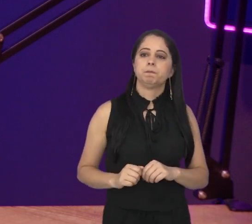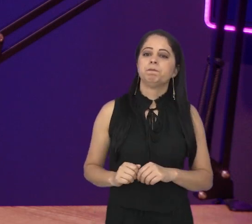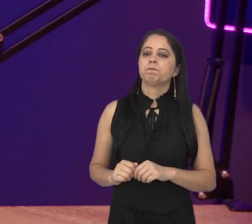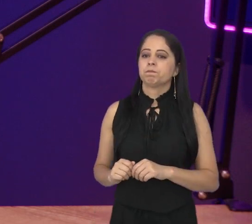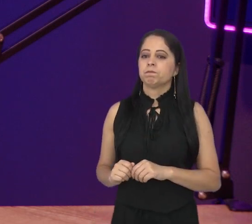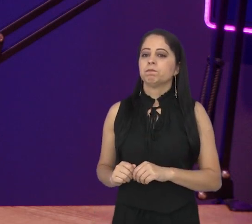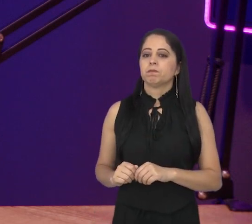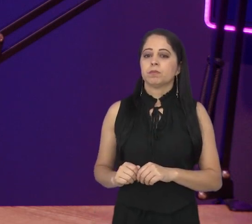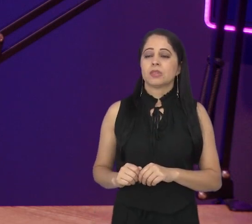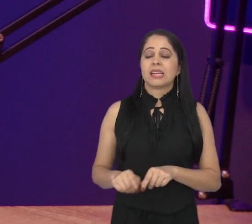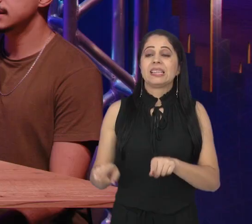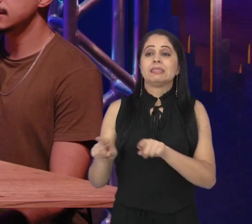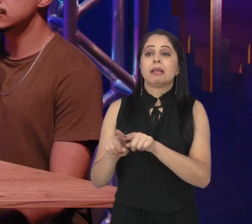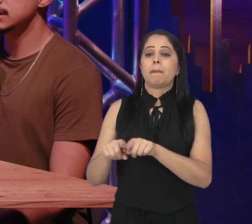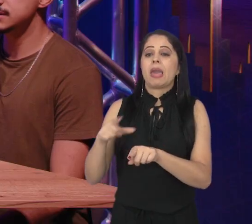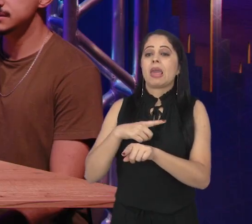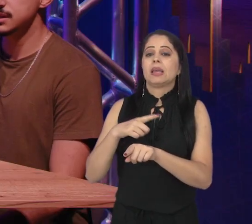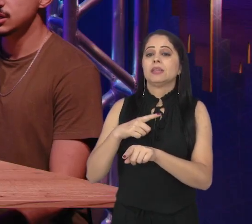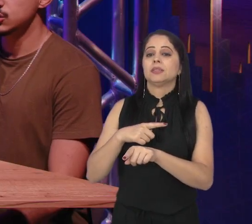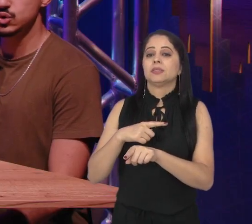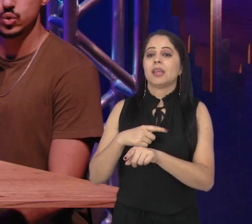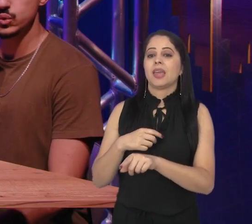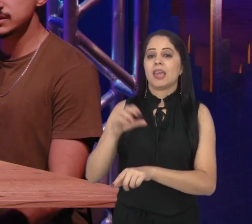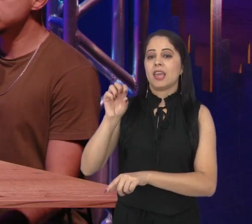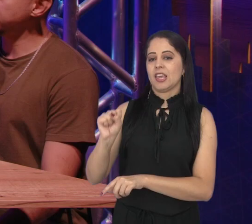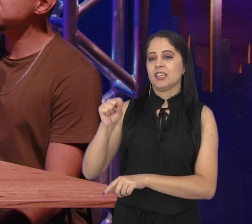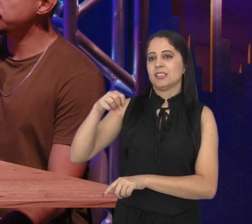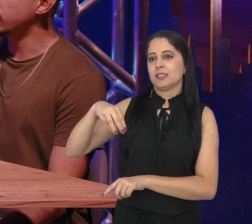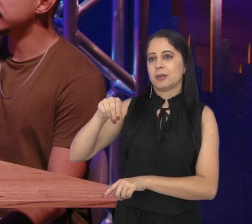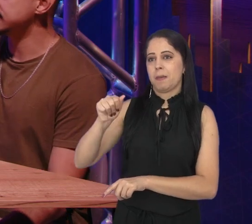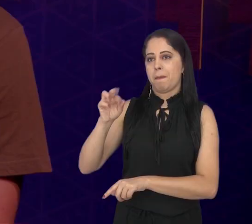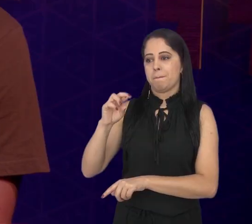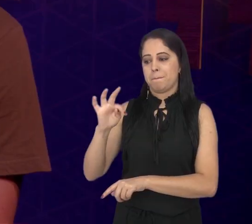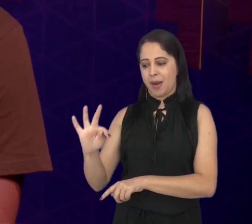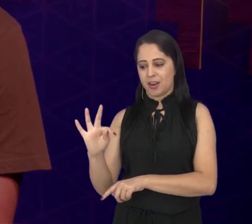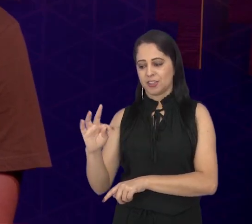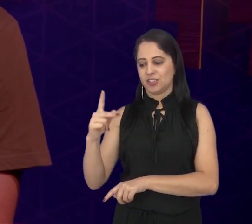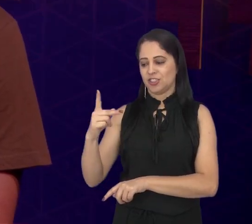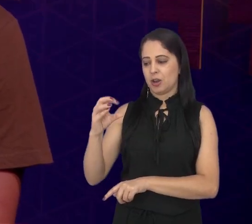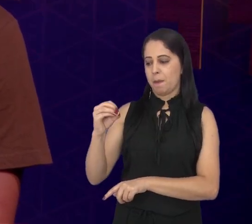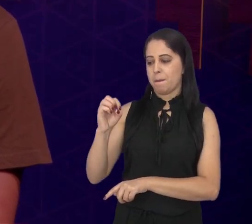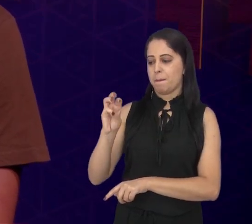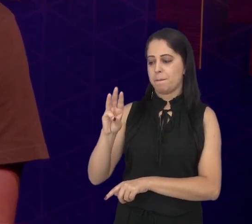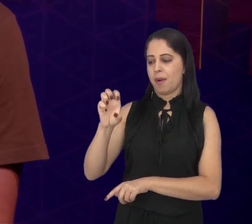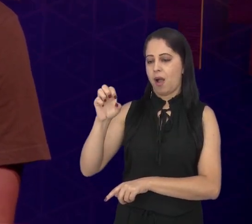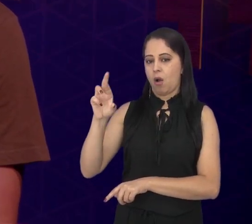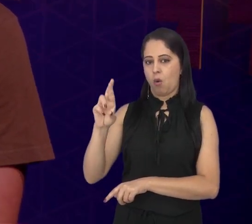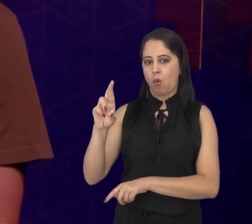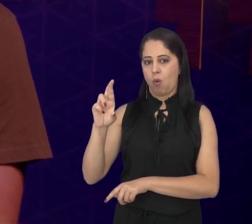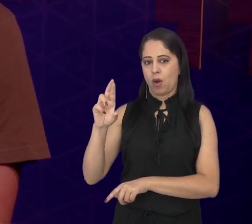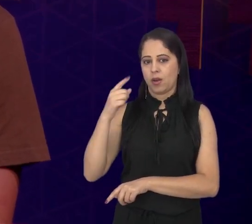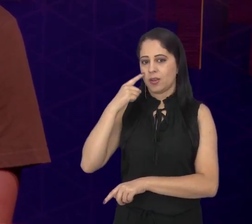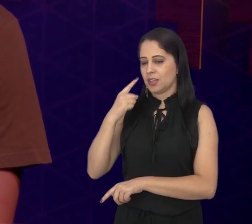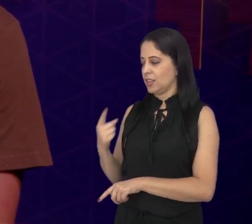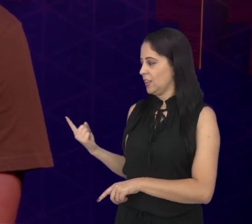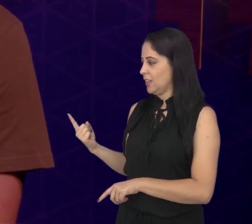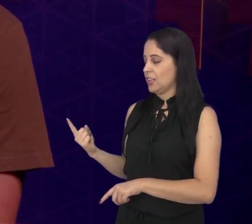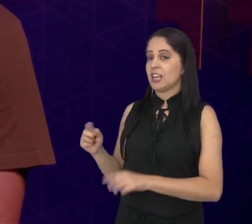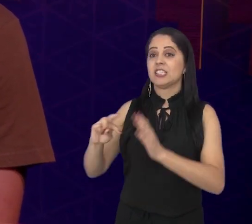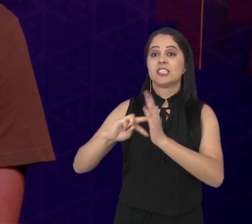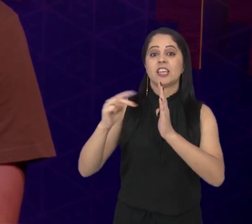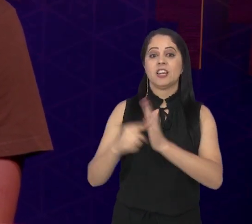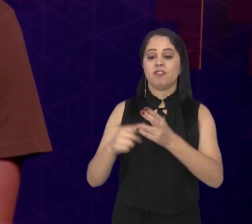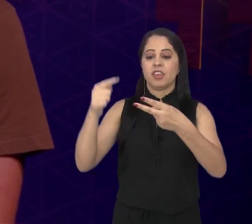de décadas para cá. E tem o lance do smart power, né, que seria a junção